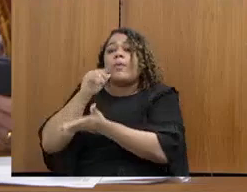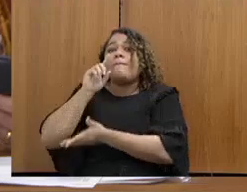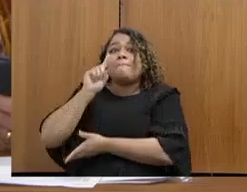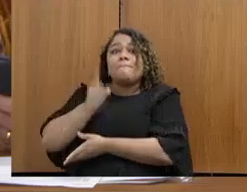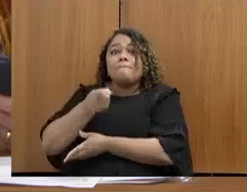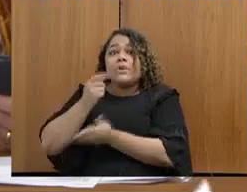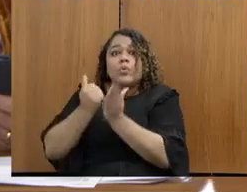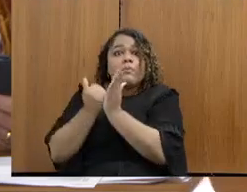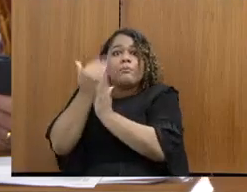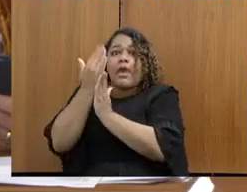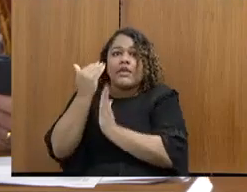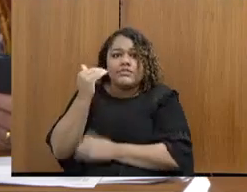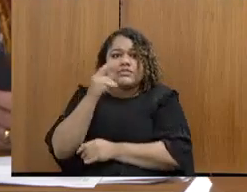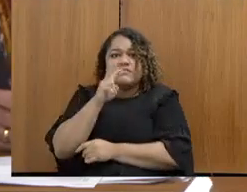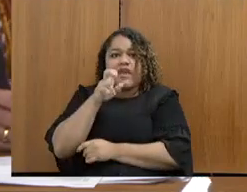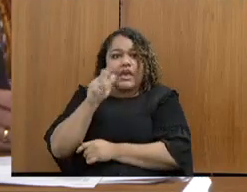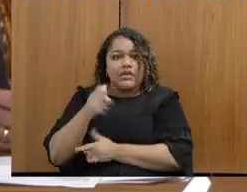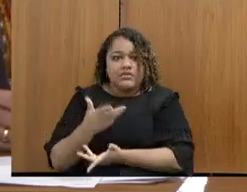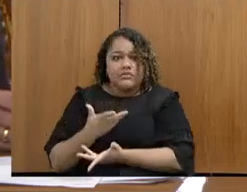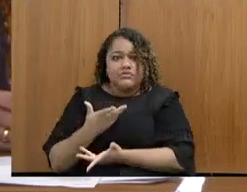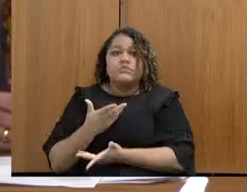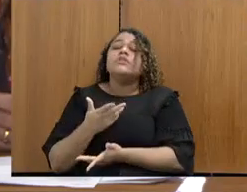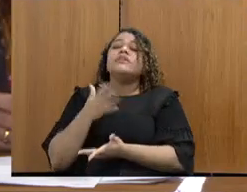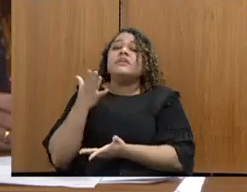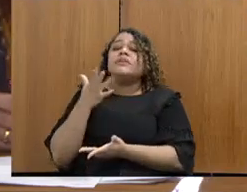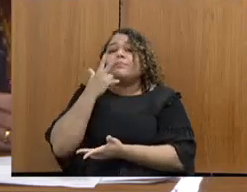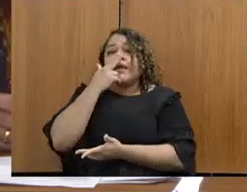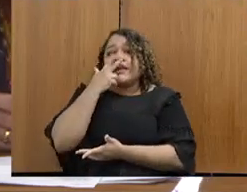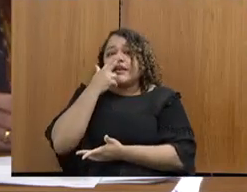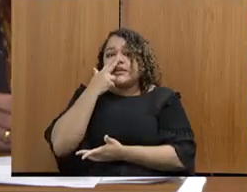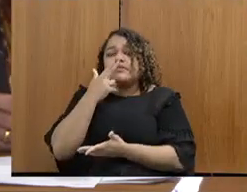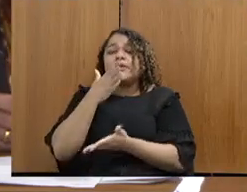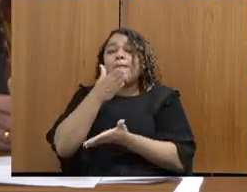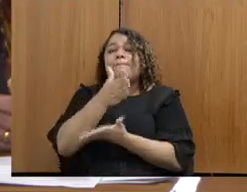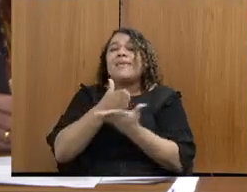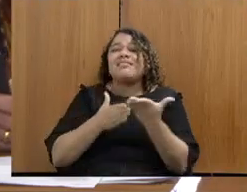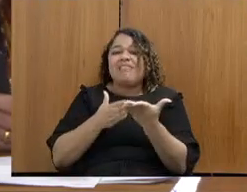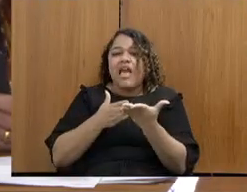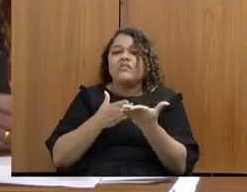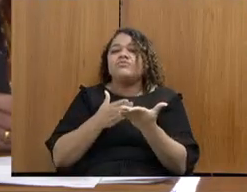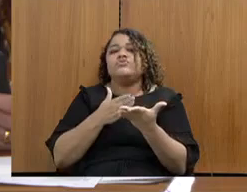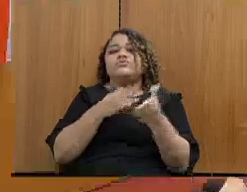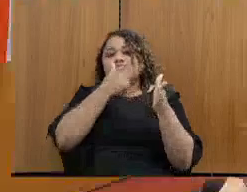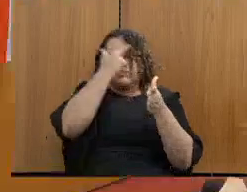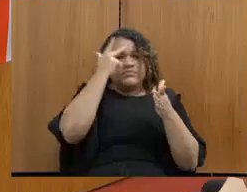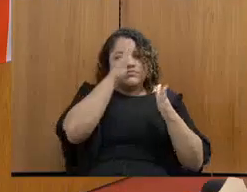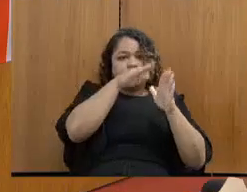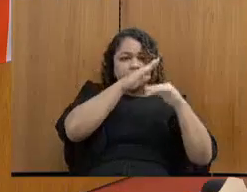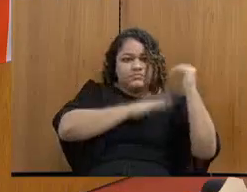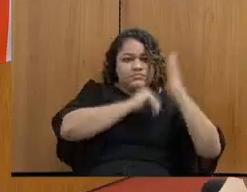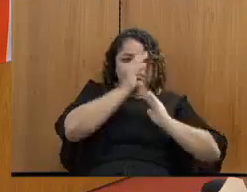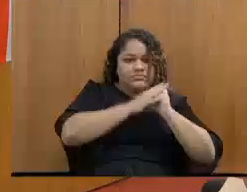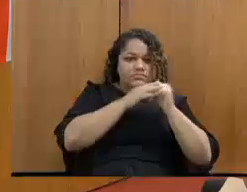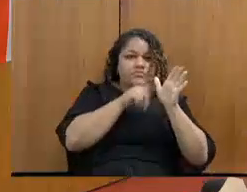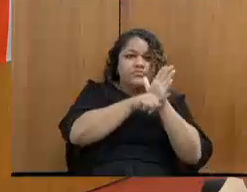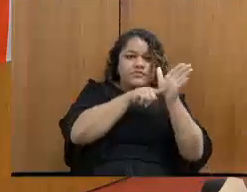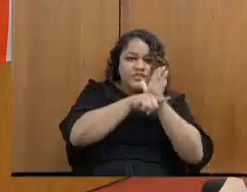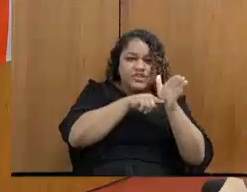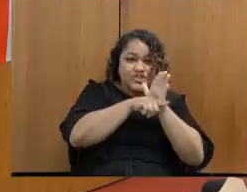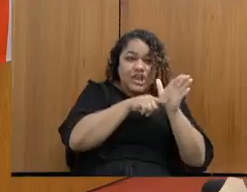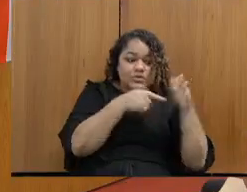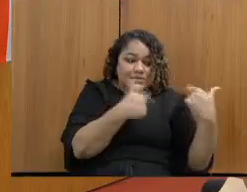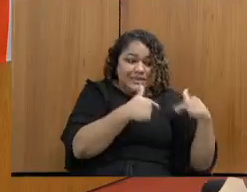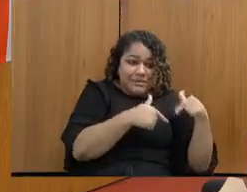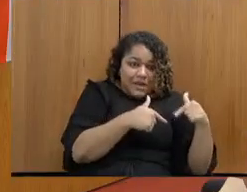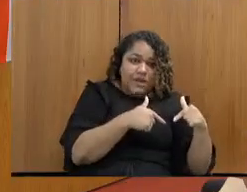atualmente cerca de Metade dos investigadores da ativas são oriundos do concurso de 2008 Então queria